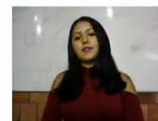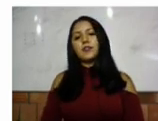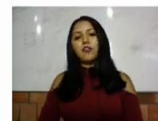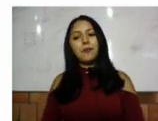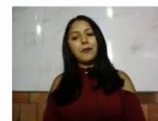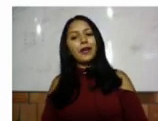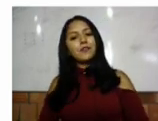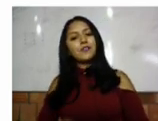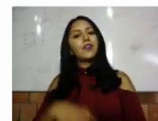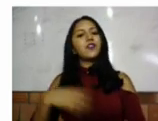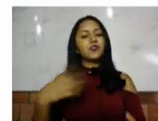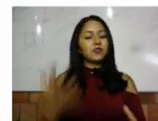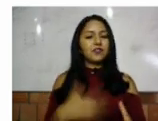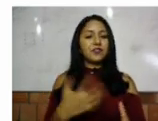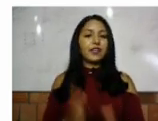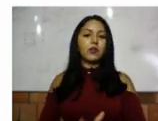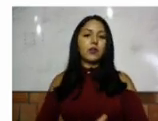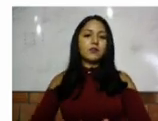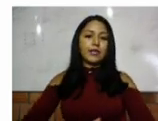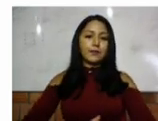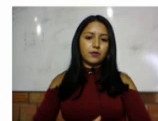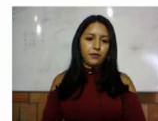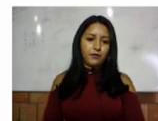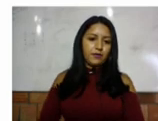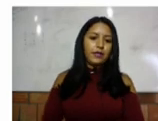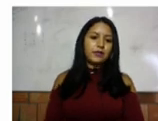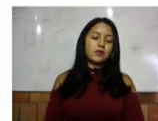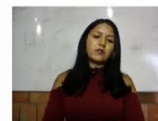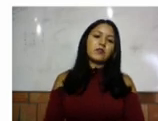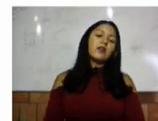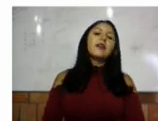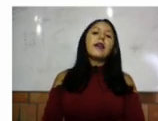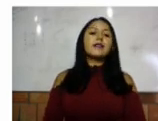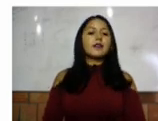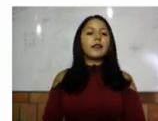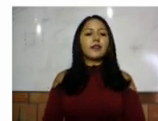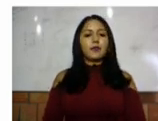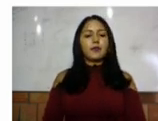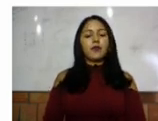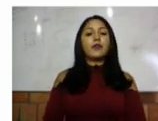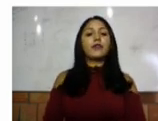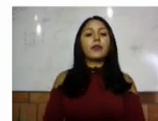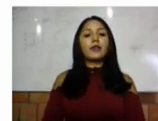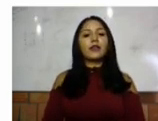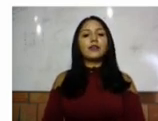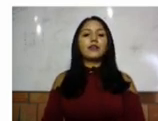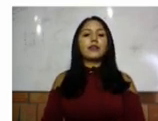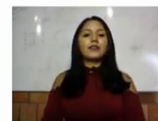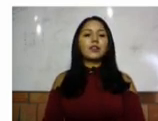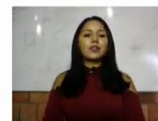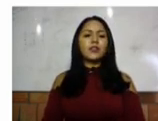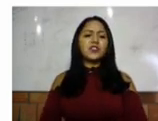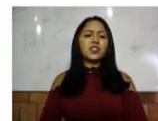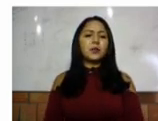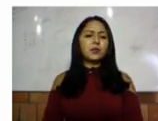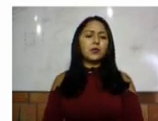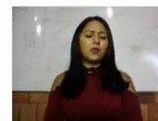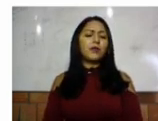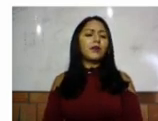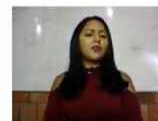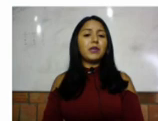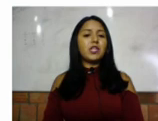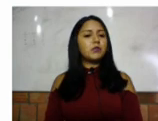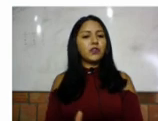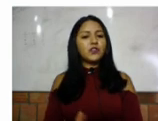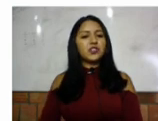que essa letra z alfabeto vocês tem que continuar de ver que é o nosso y certo gente essa letra pessoal a tem dois